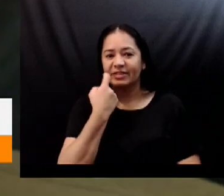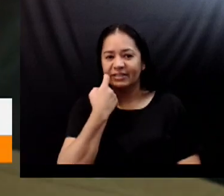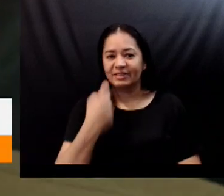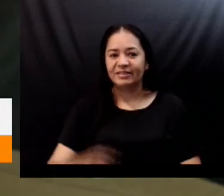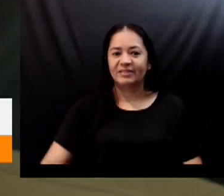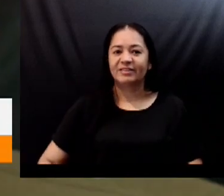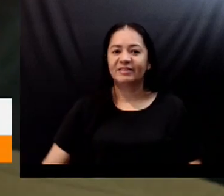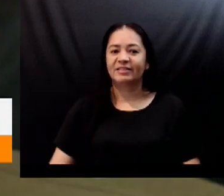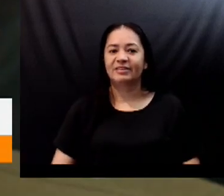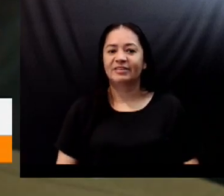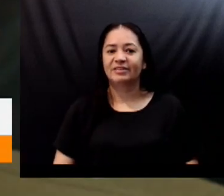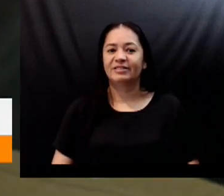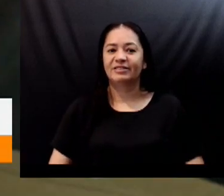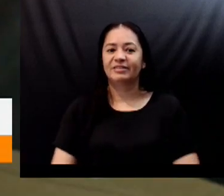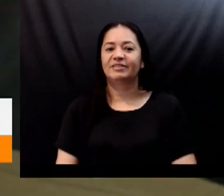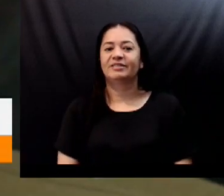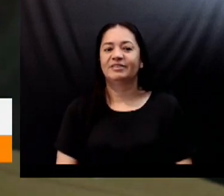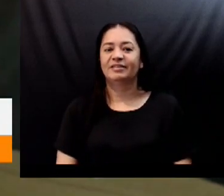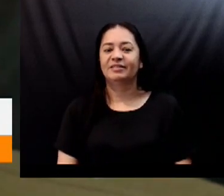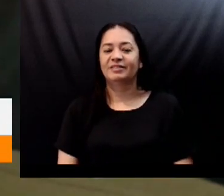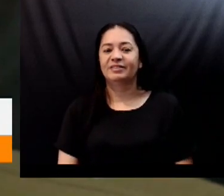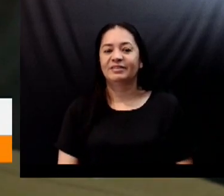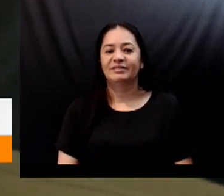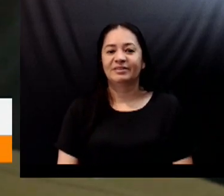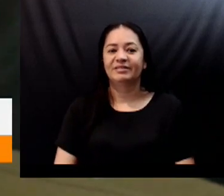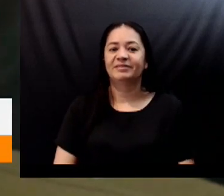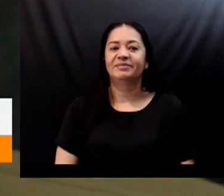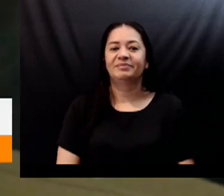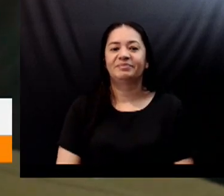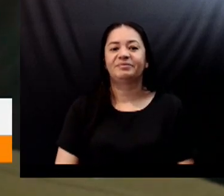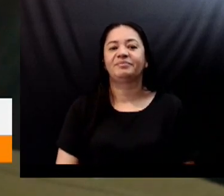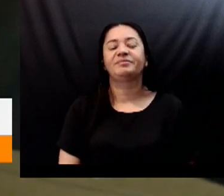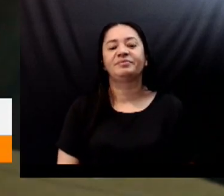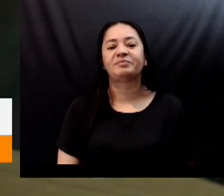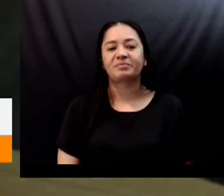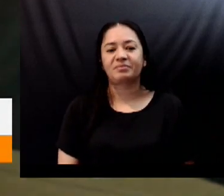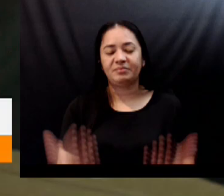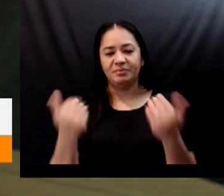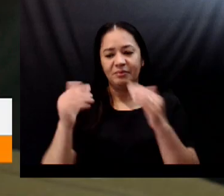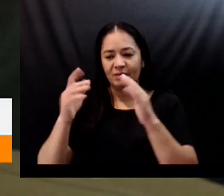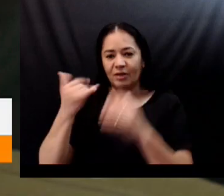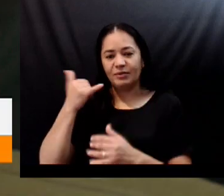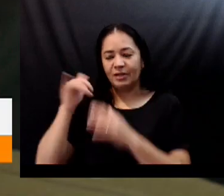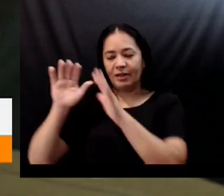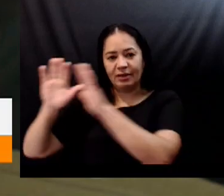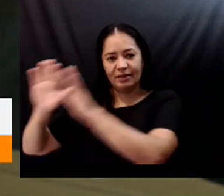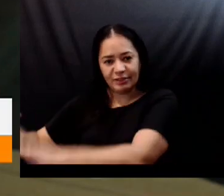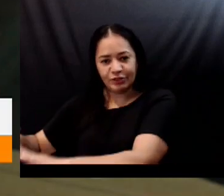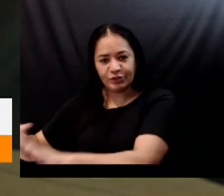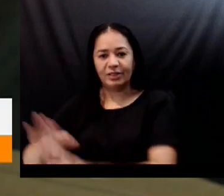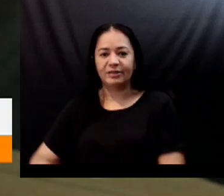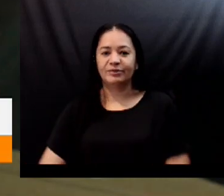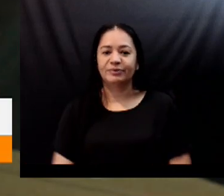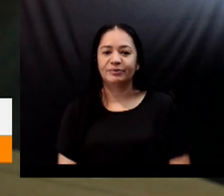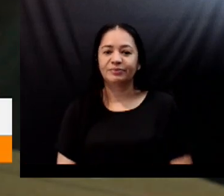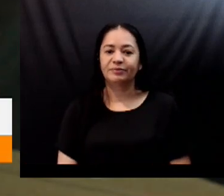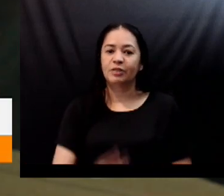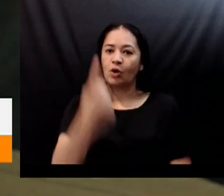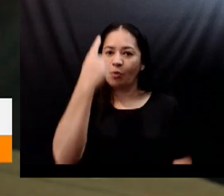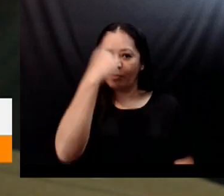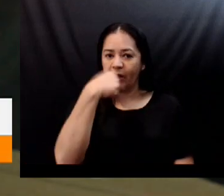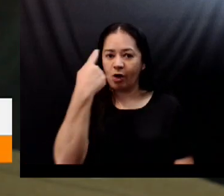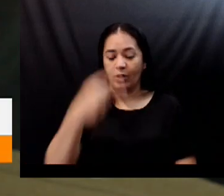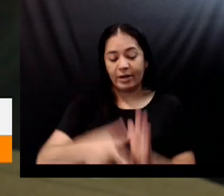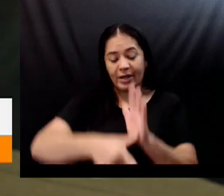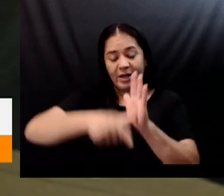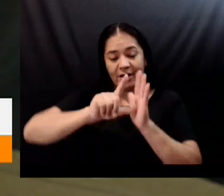descanso, lançado o teste da Psi aqui, né? Vamos deixar o celular de lado, 1 hora sem tela, e aí você vai